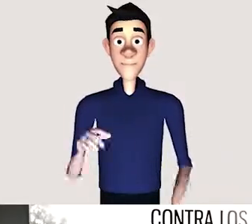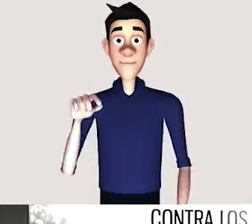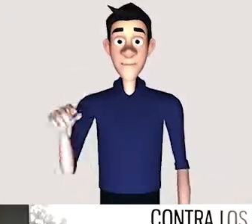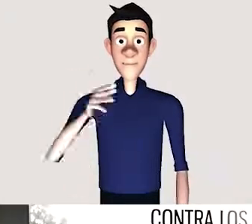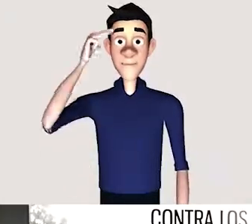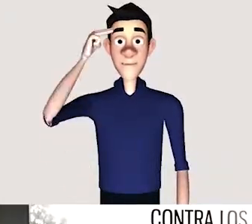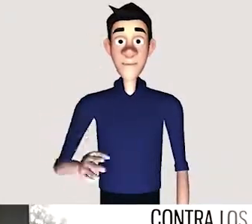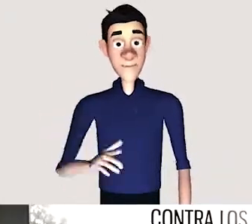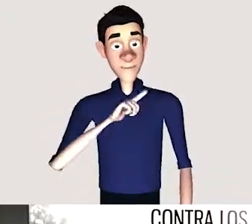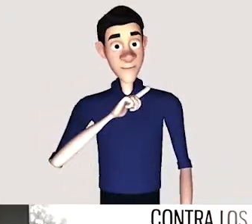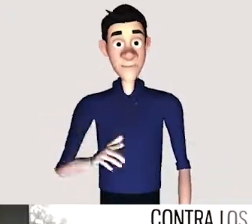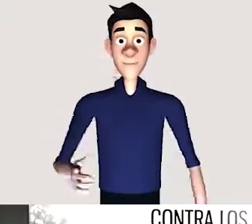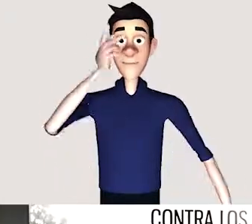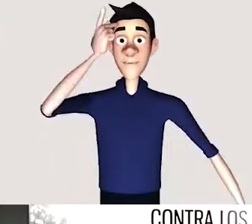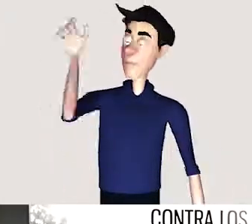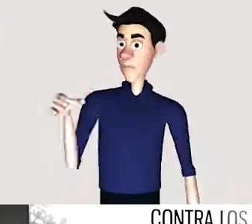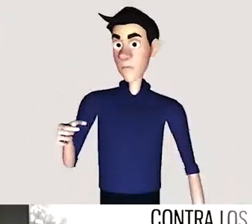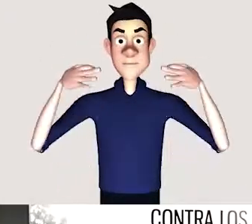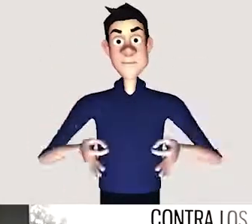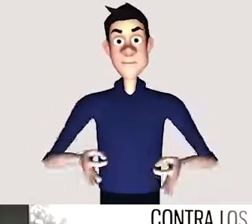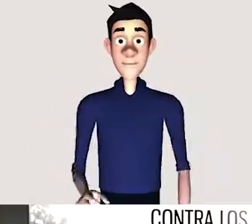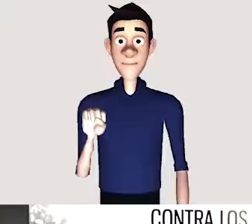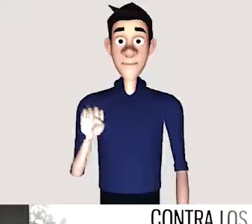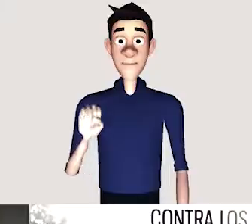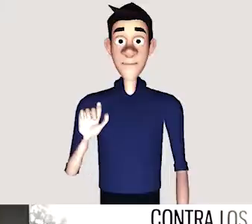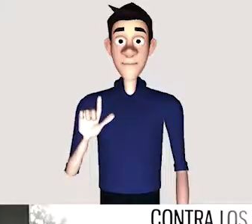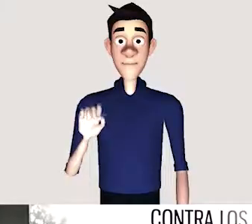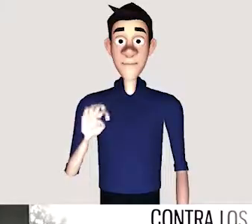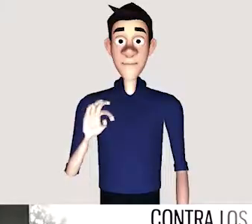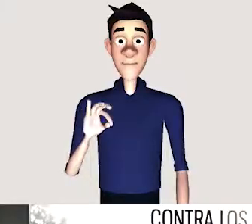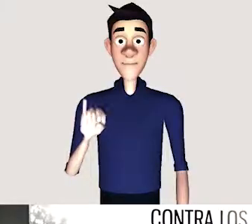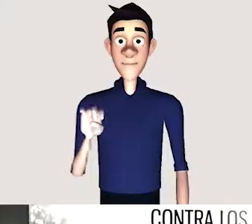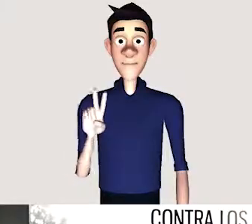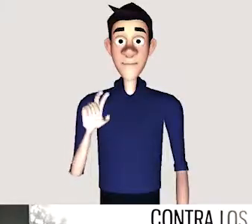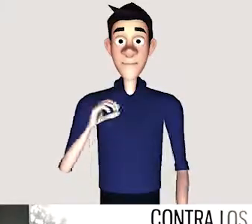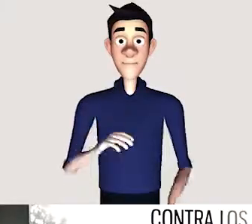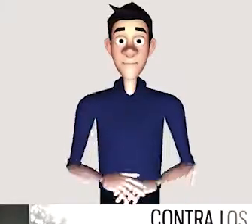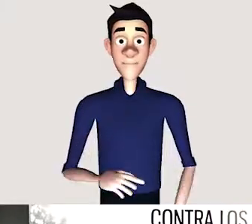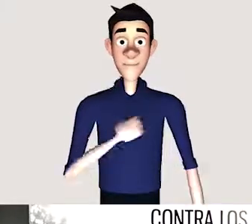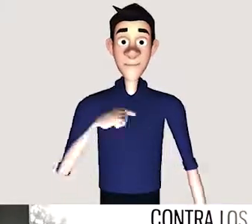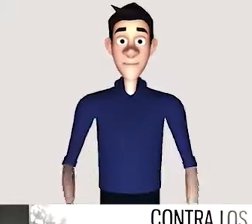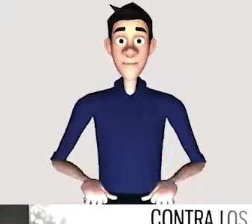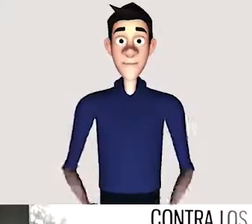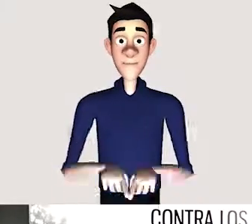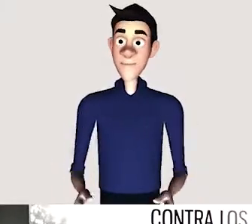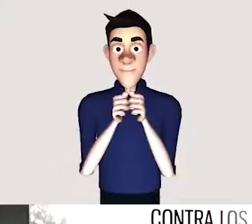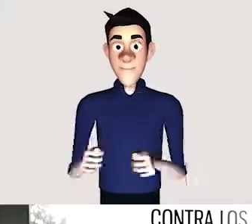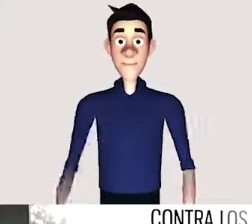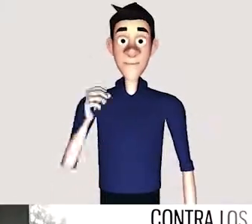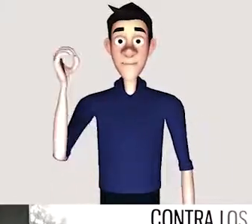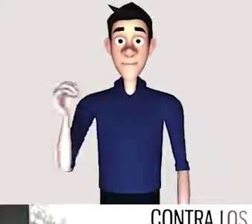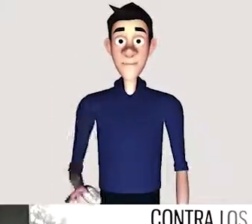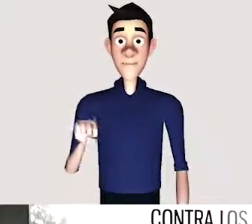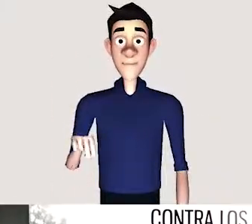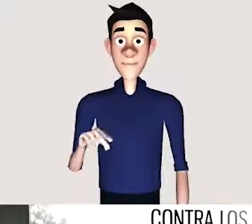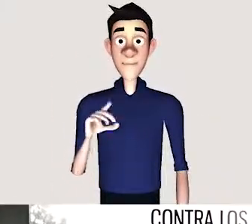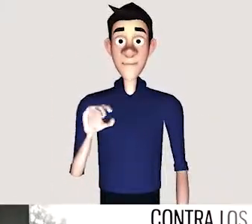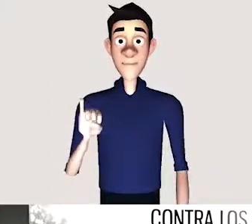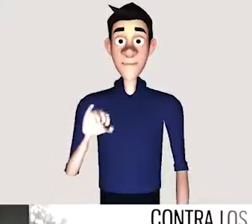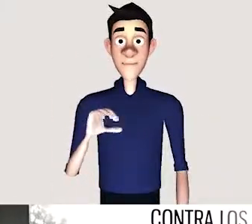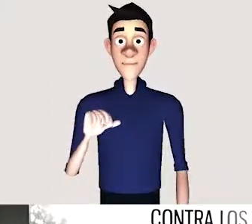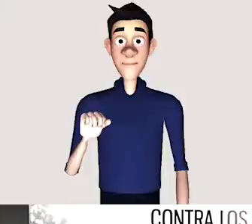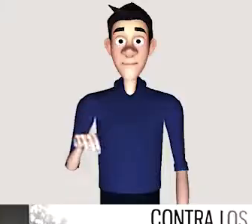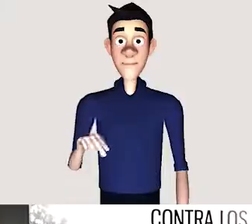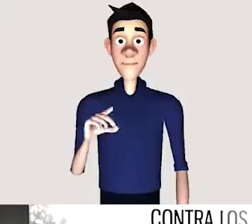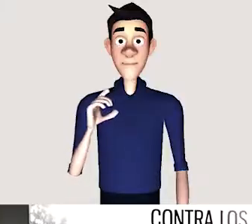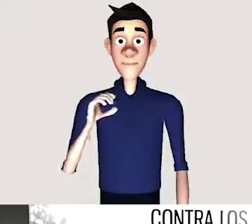seletivo e eletivo. Ela produz eleições. E já fica clara a dimensão política da memória.